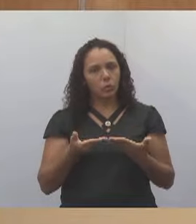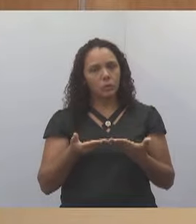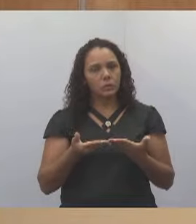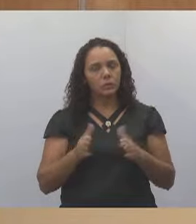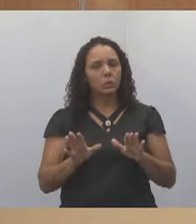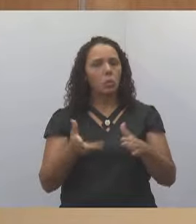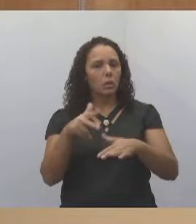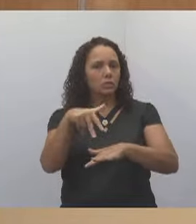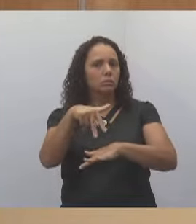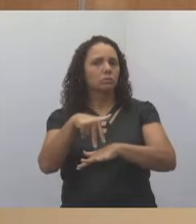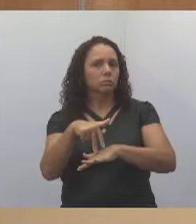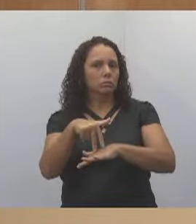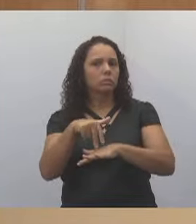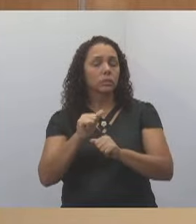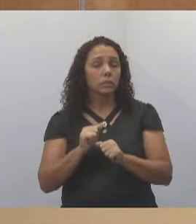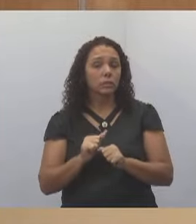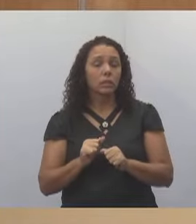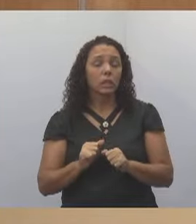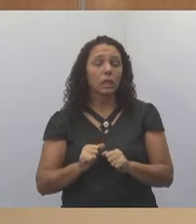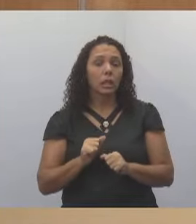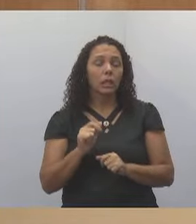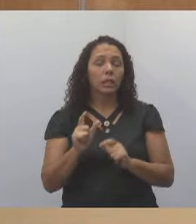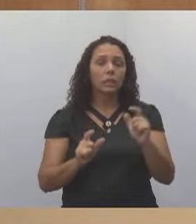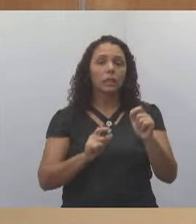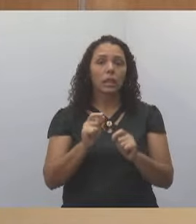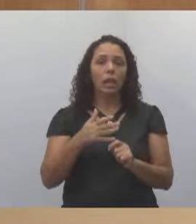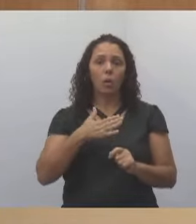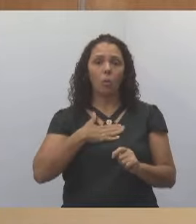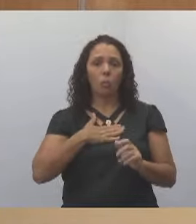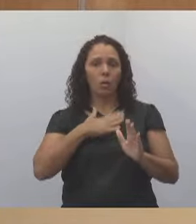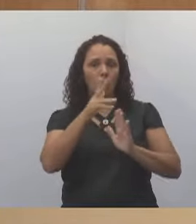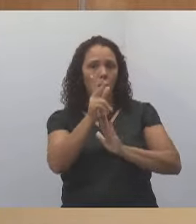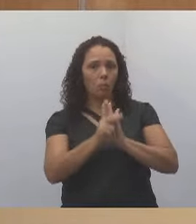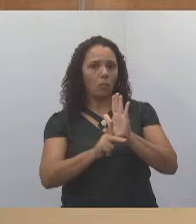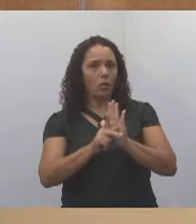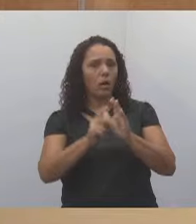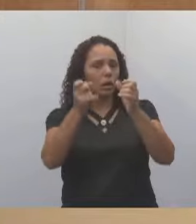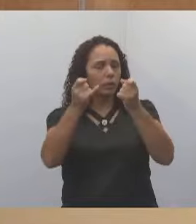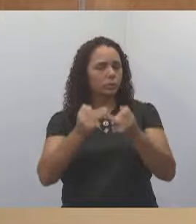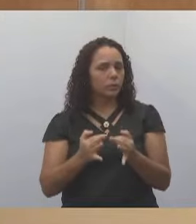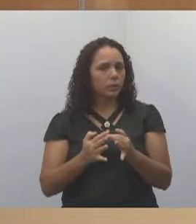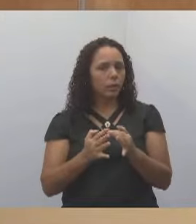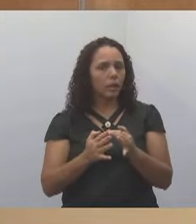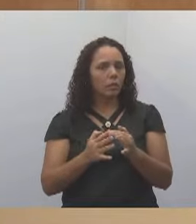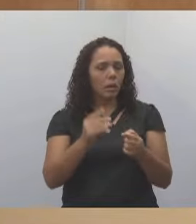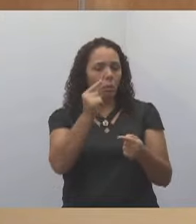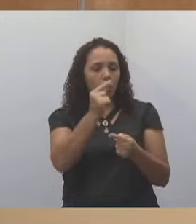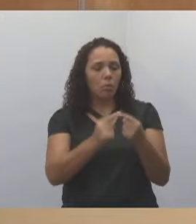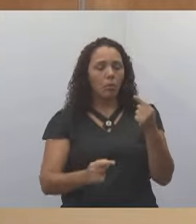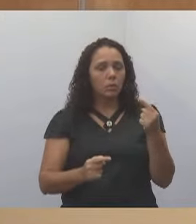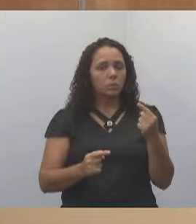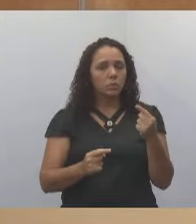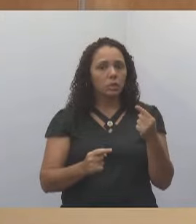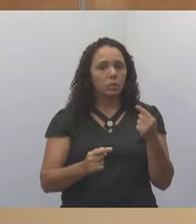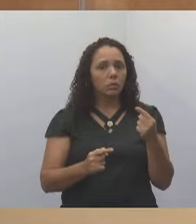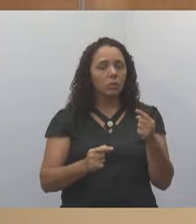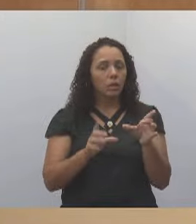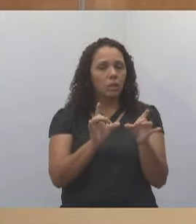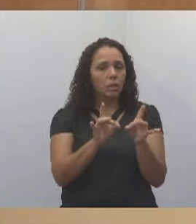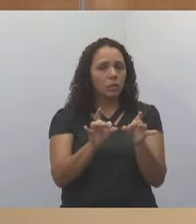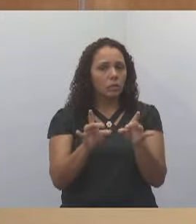a tribuna, em que o meu projeto falava sobre a questão da proibição de